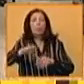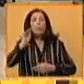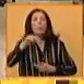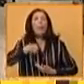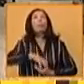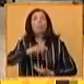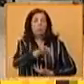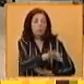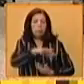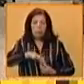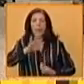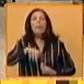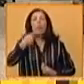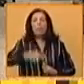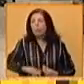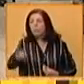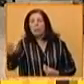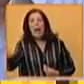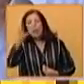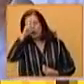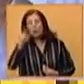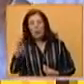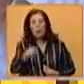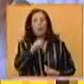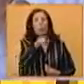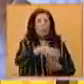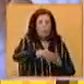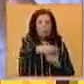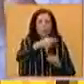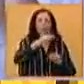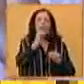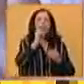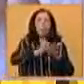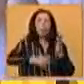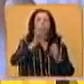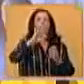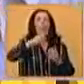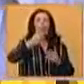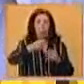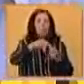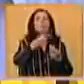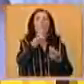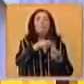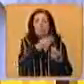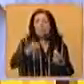instituições financeiras que depois entregam ao Estado. Retido o imposto na fonte, entrega-se imposto ao Estado,